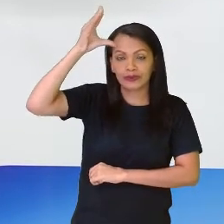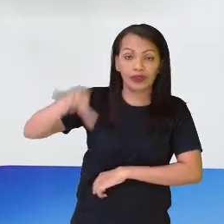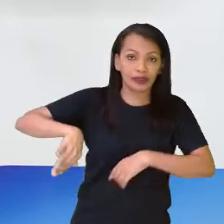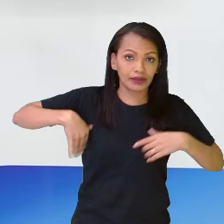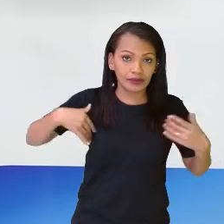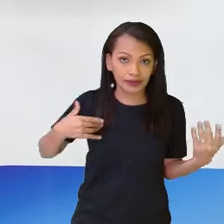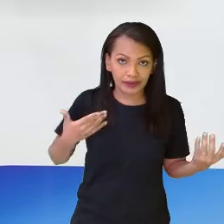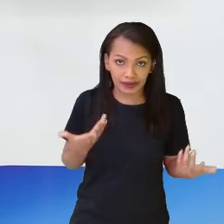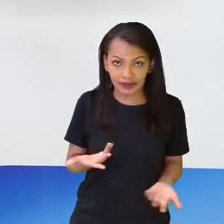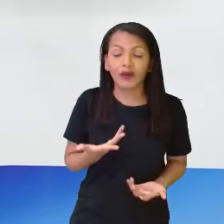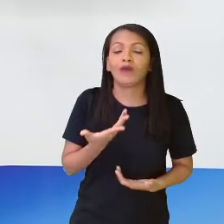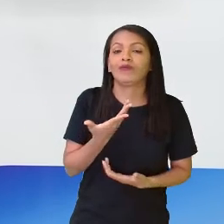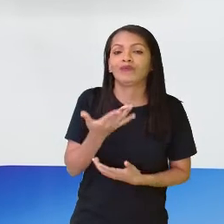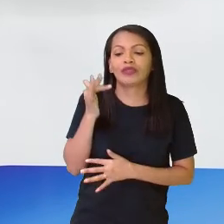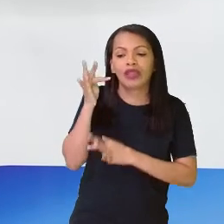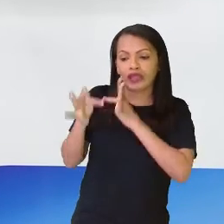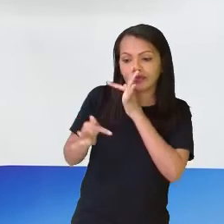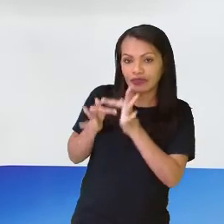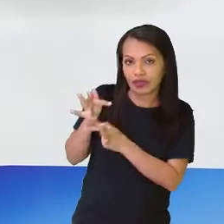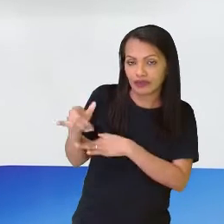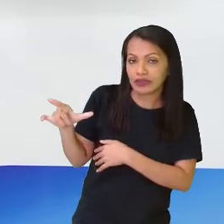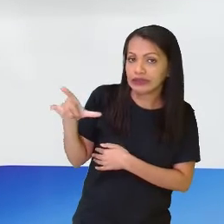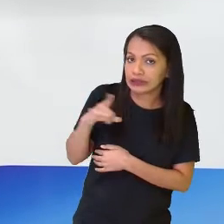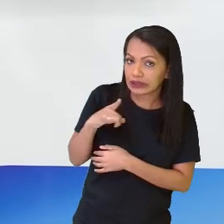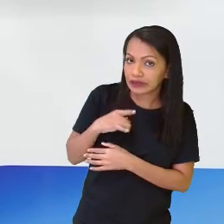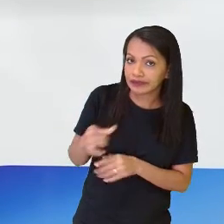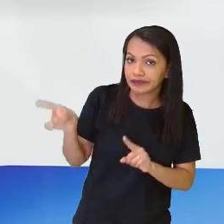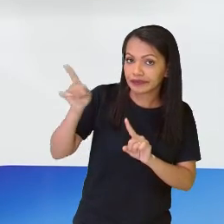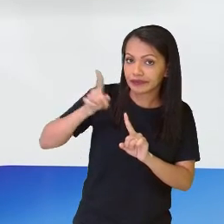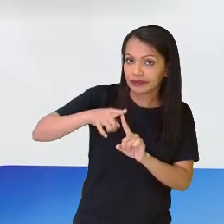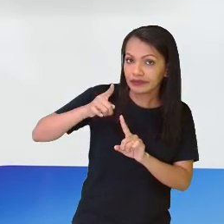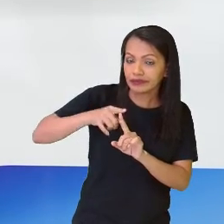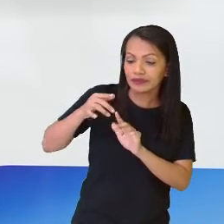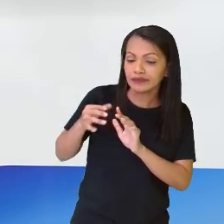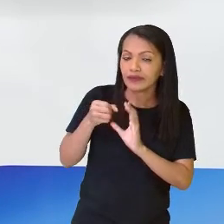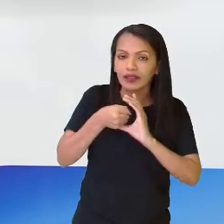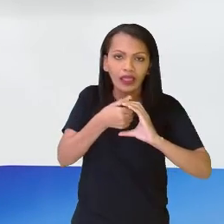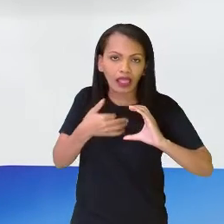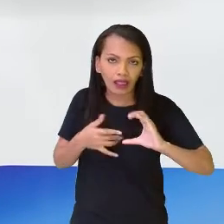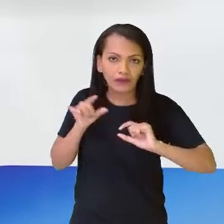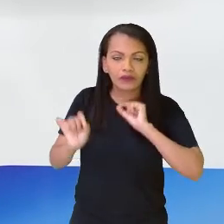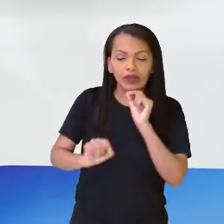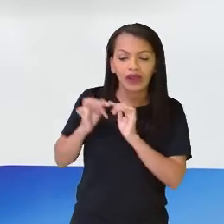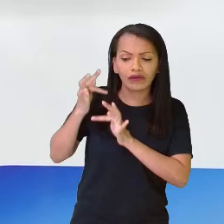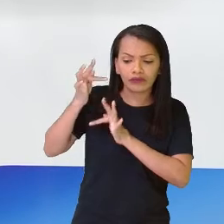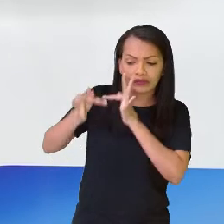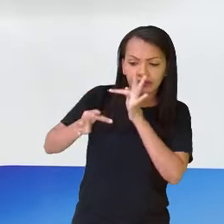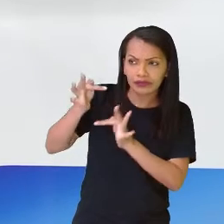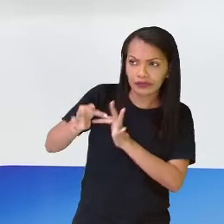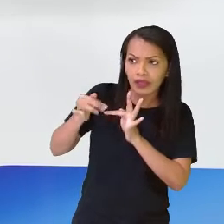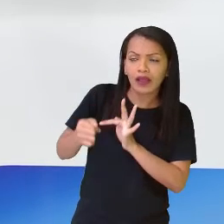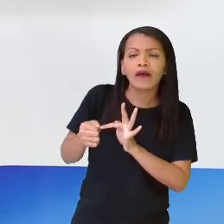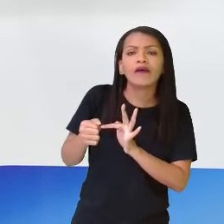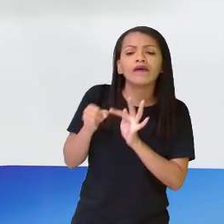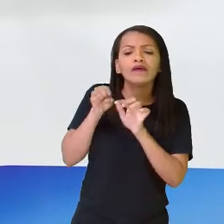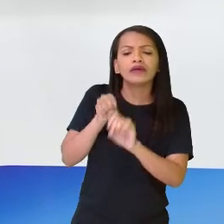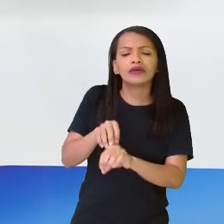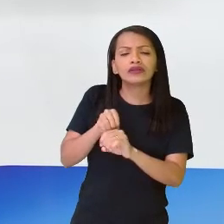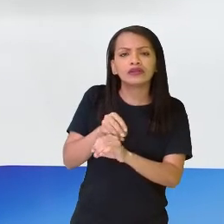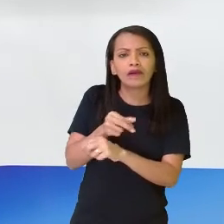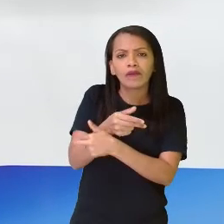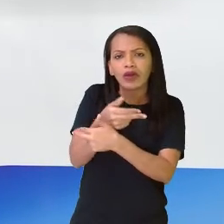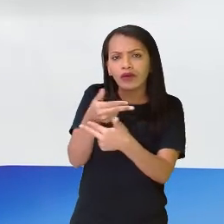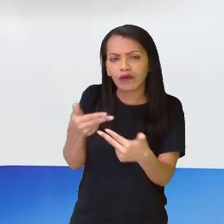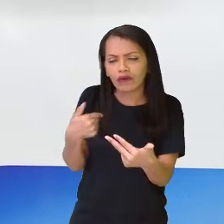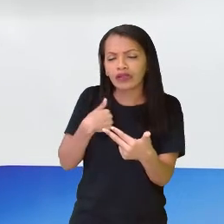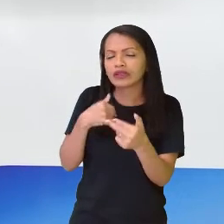têm esse tipo de característica. A fábula é uma narrativa fantasiosa que procura ensinar sobre algo. Foi